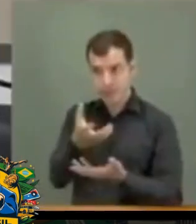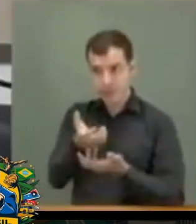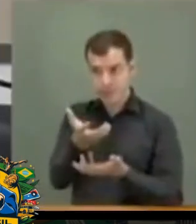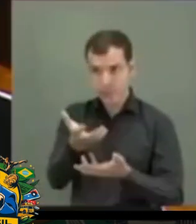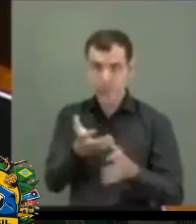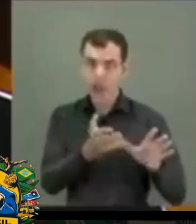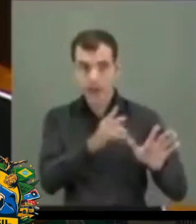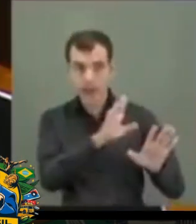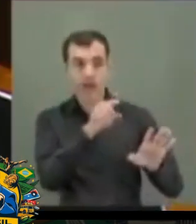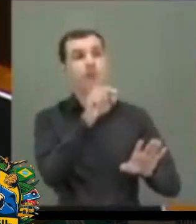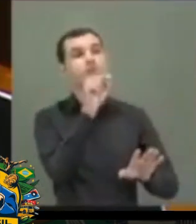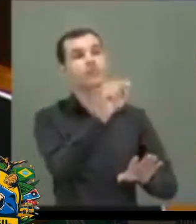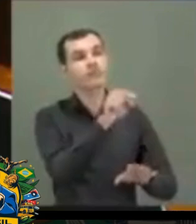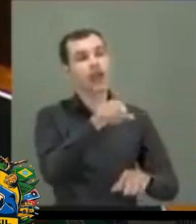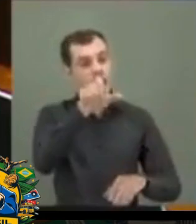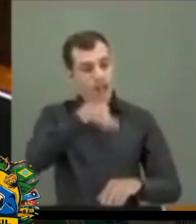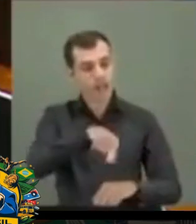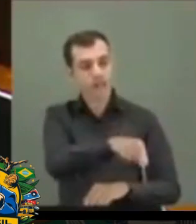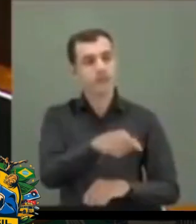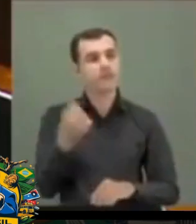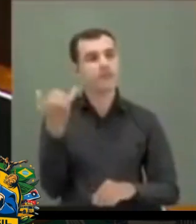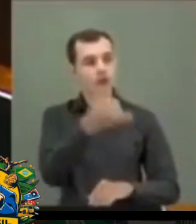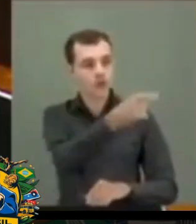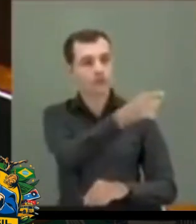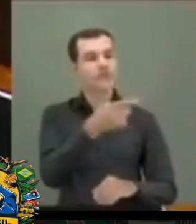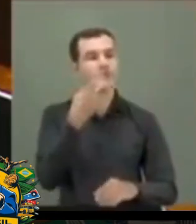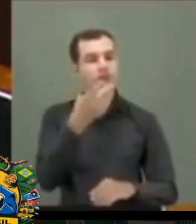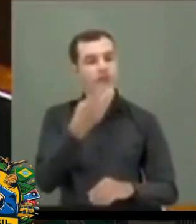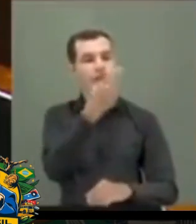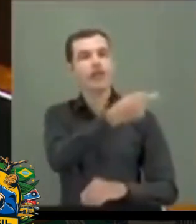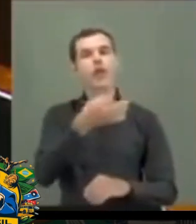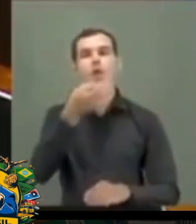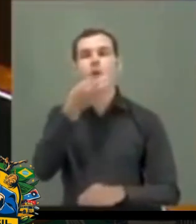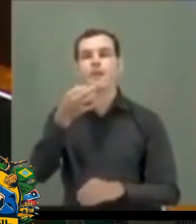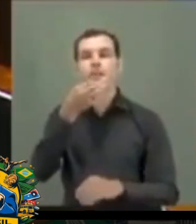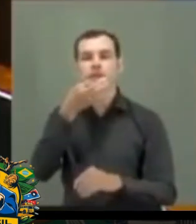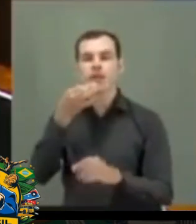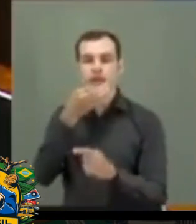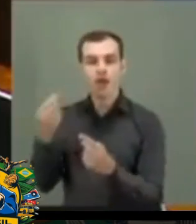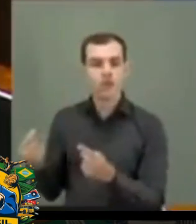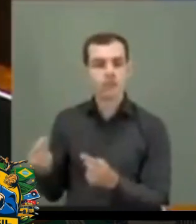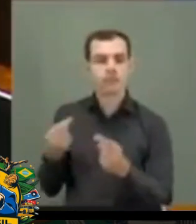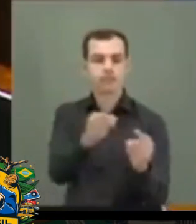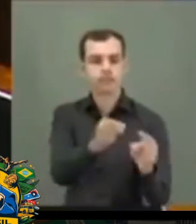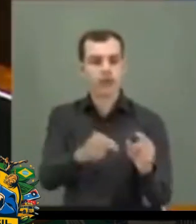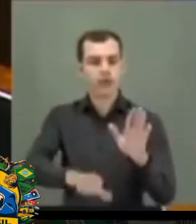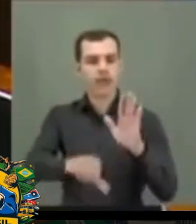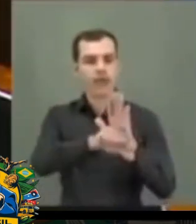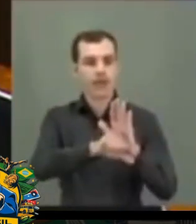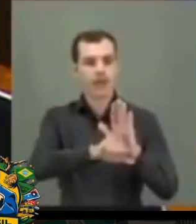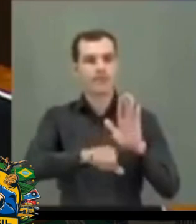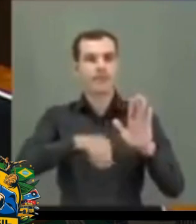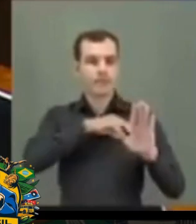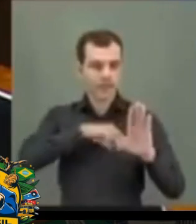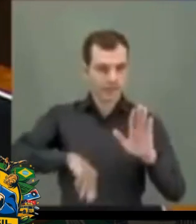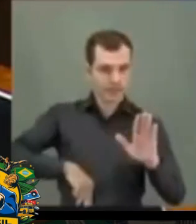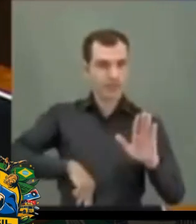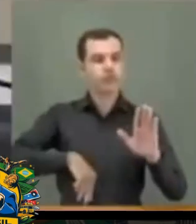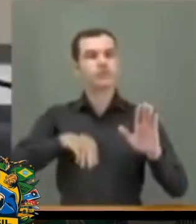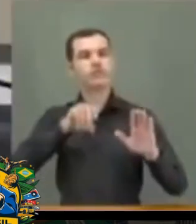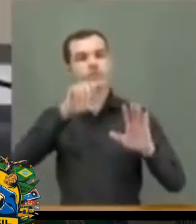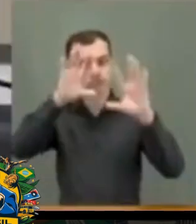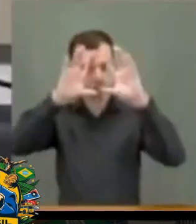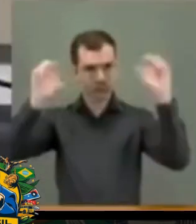aqui opiniões, eu anotei opiniões, ele tinha opiniões que flertavam com crimes contra a honra de ministro do Supremo Tribunal Federal. Sim,